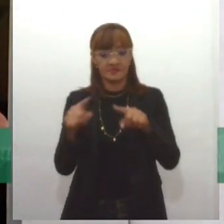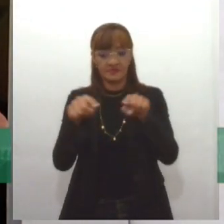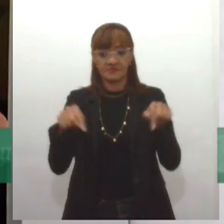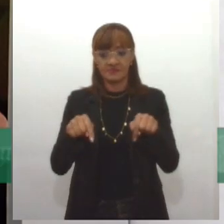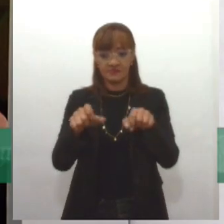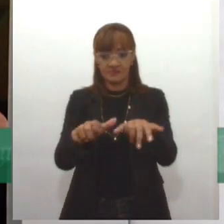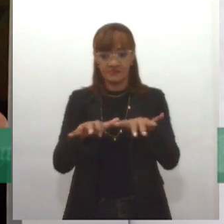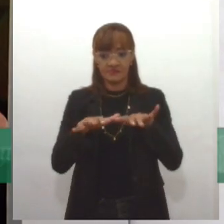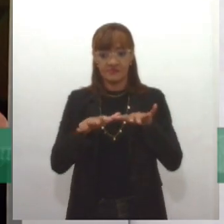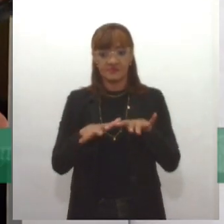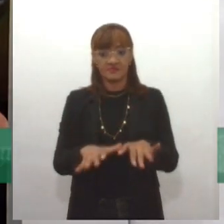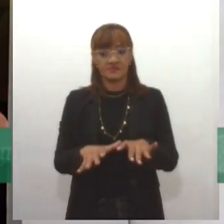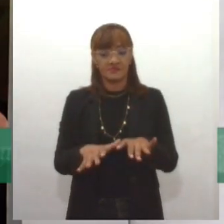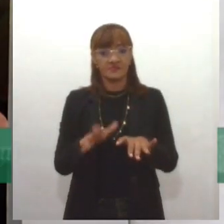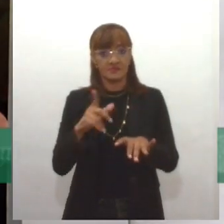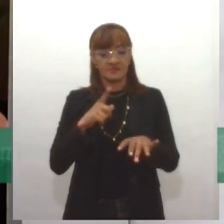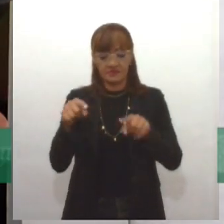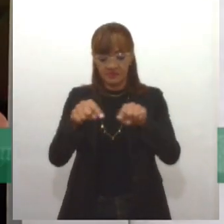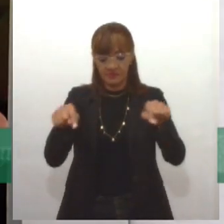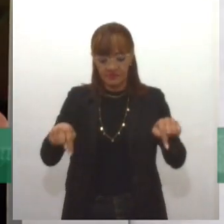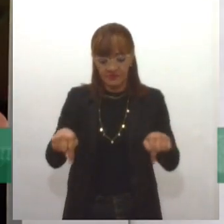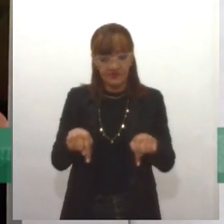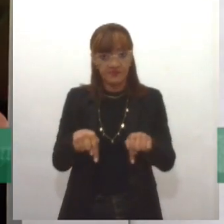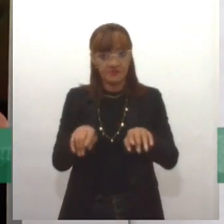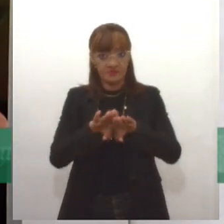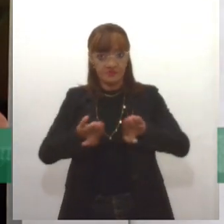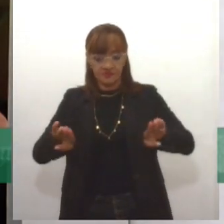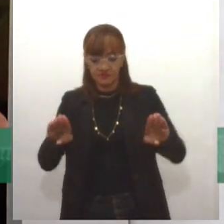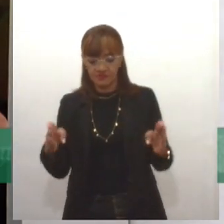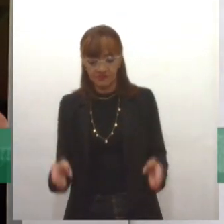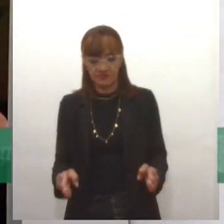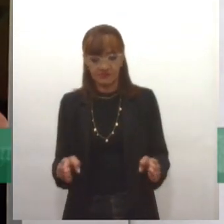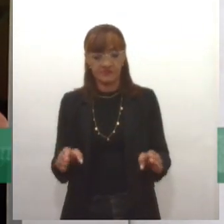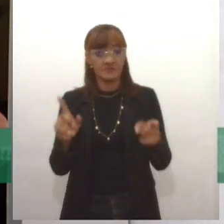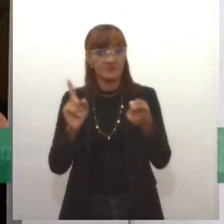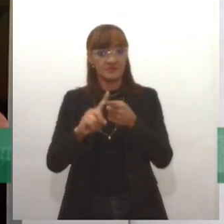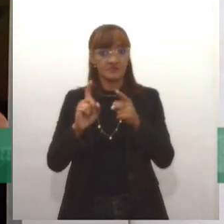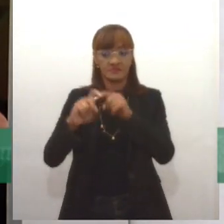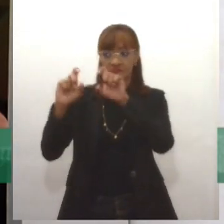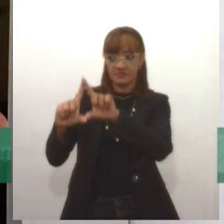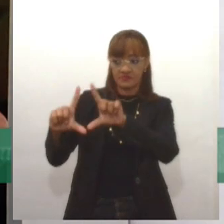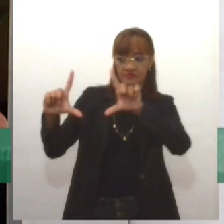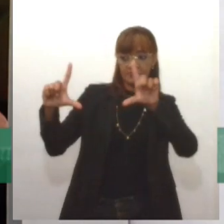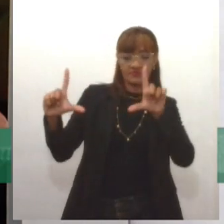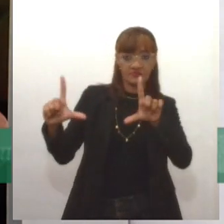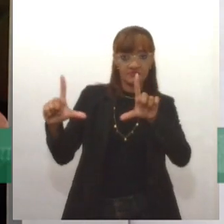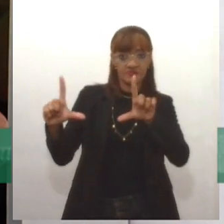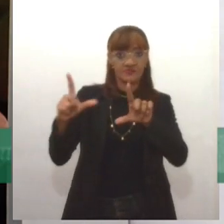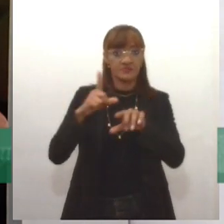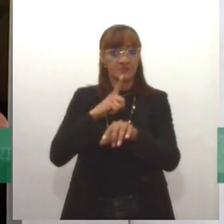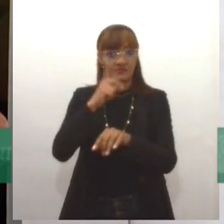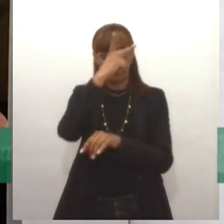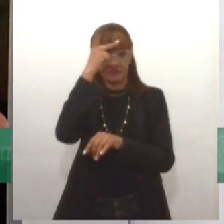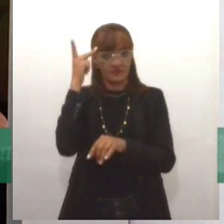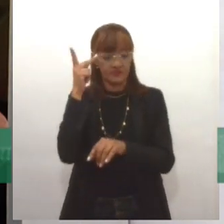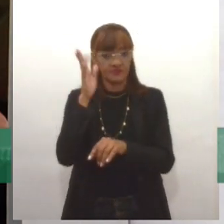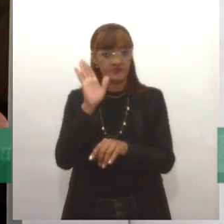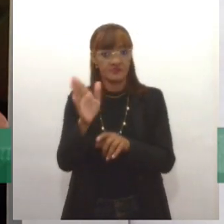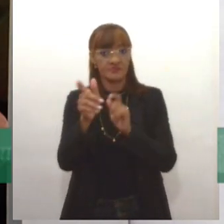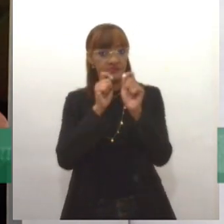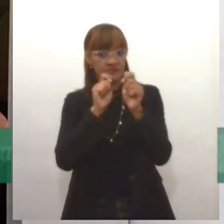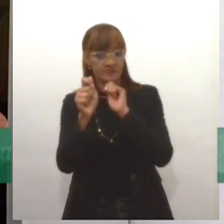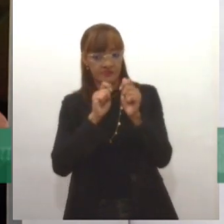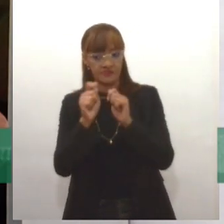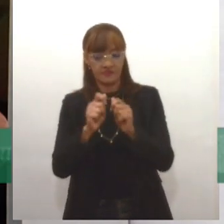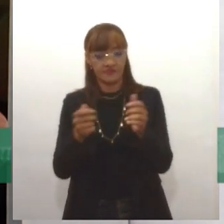uma mesinha localizada à minha frente e um telão onde a gente vai receber os entrevistados e as entrevistadas do programa.